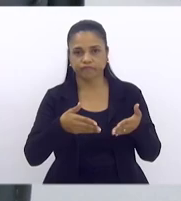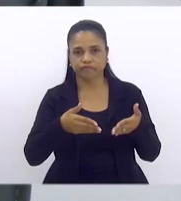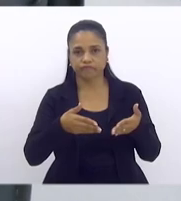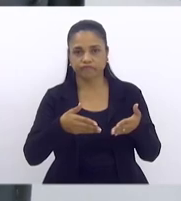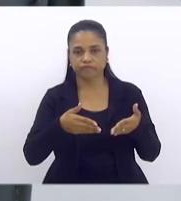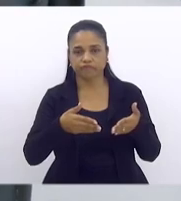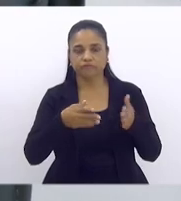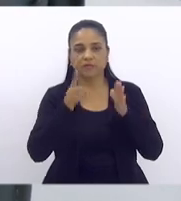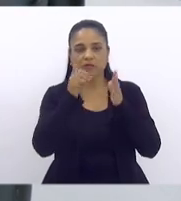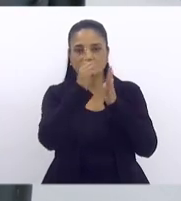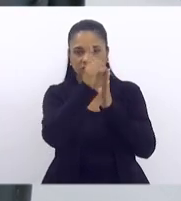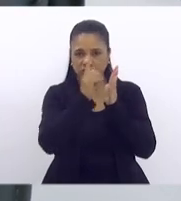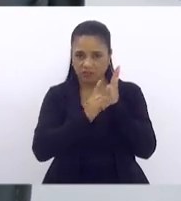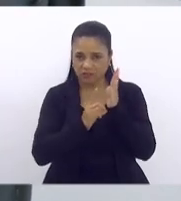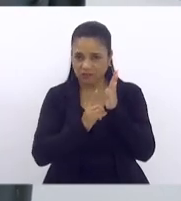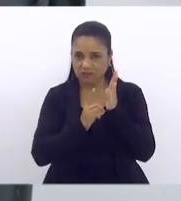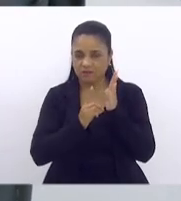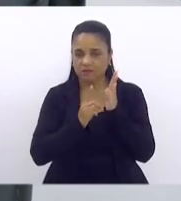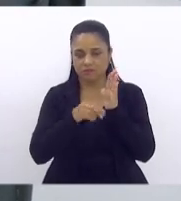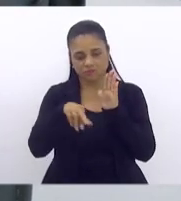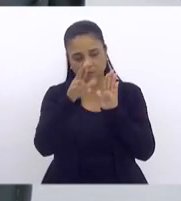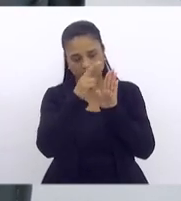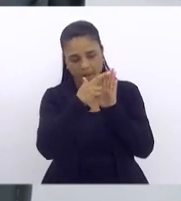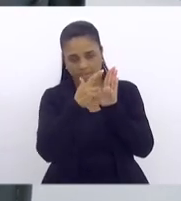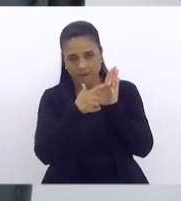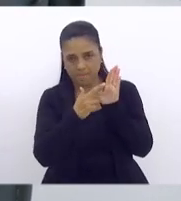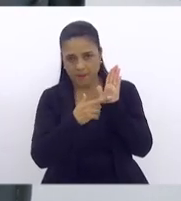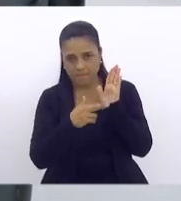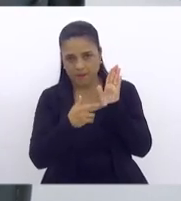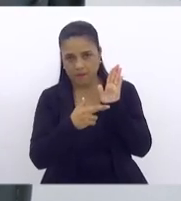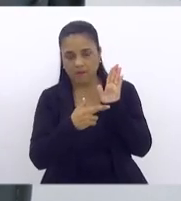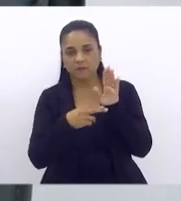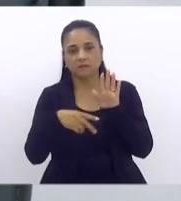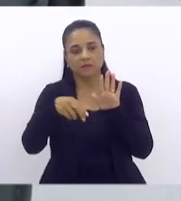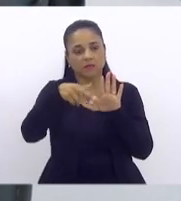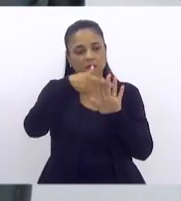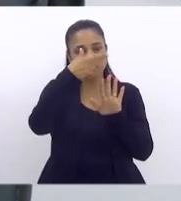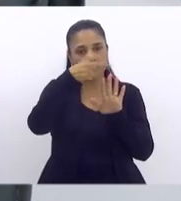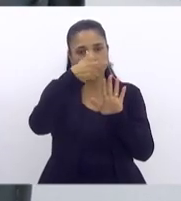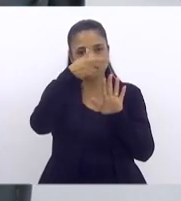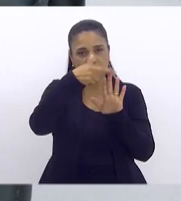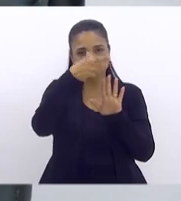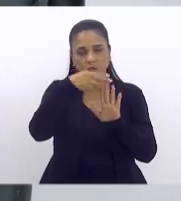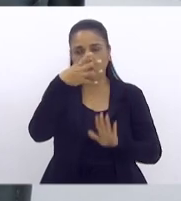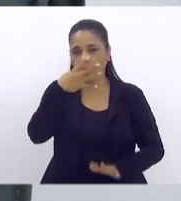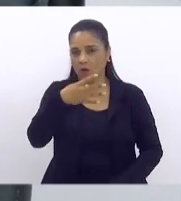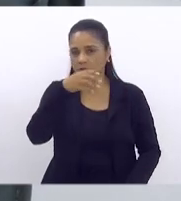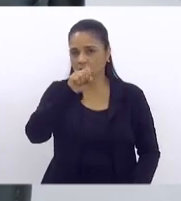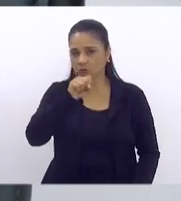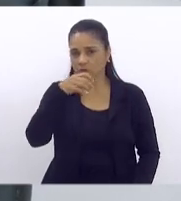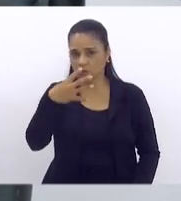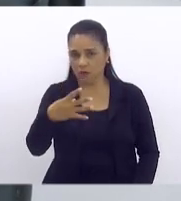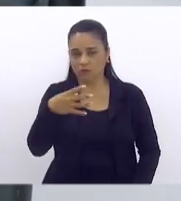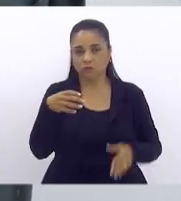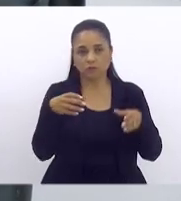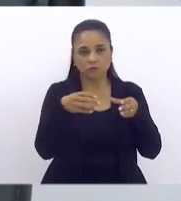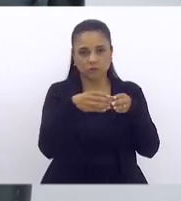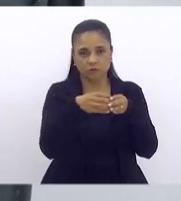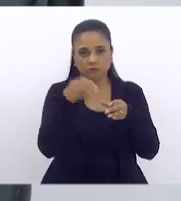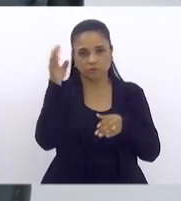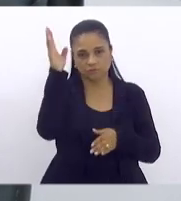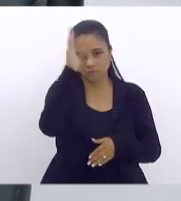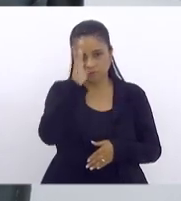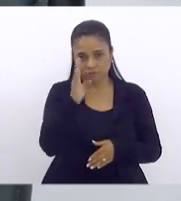às diretrizes colocadas na resolução 484 do Conselho Nacional